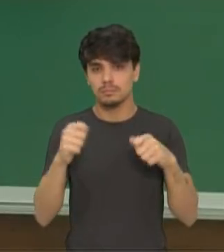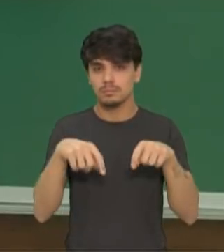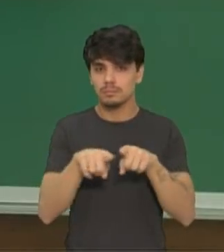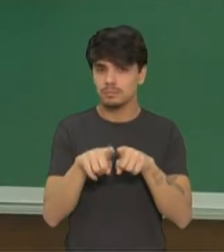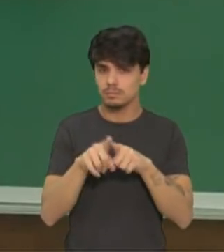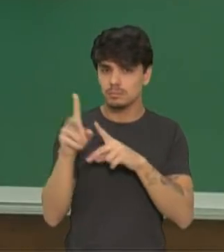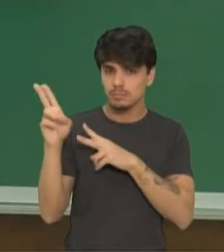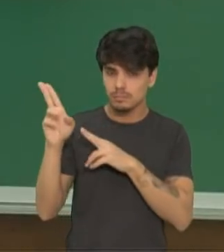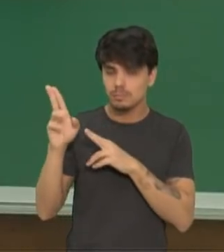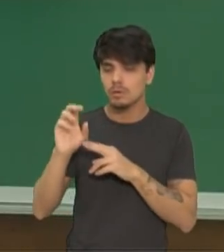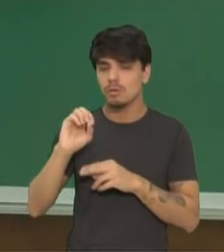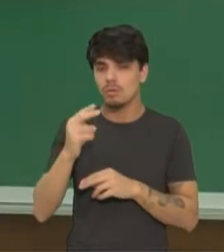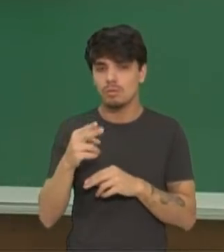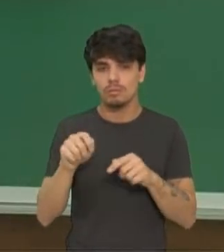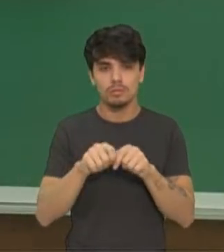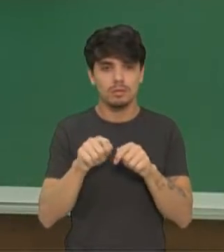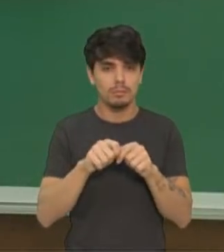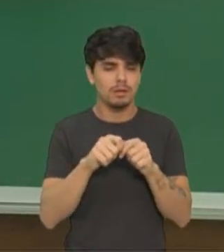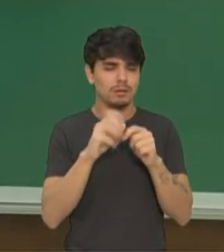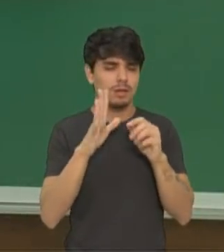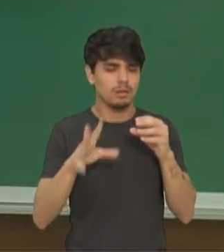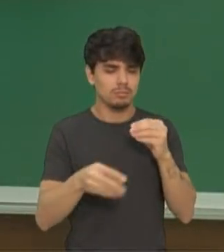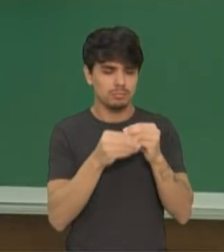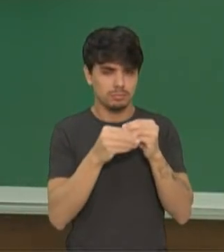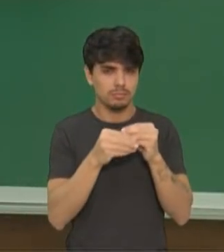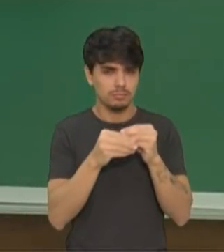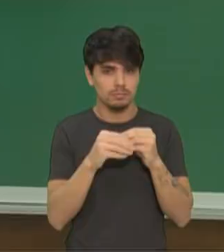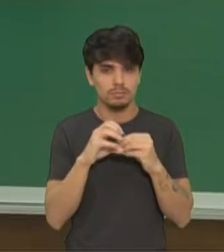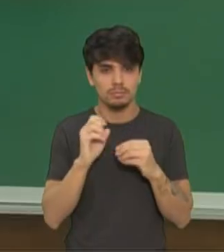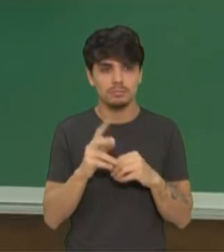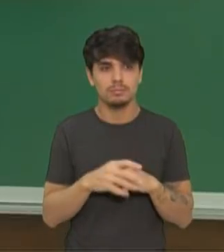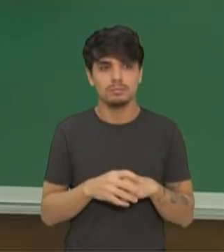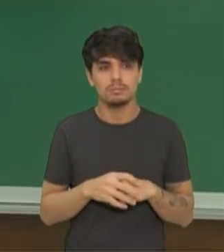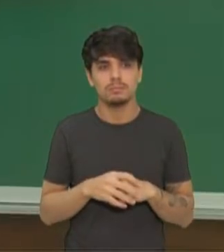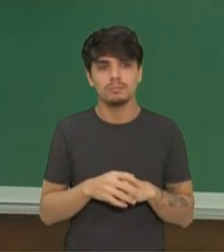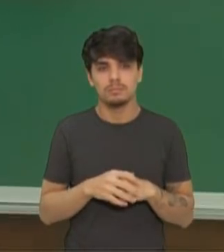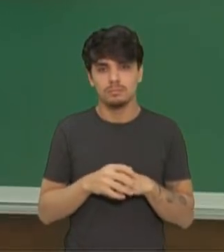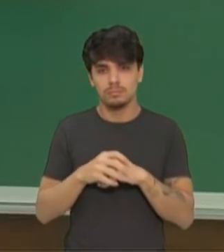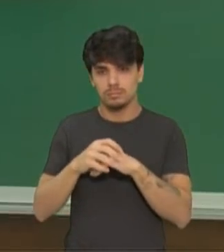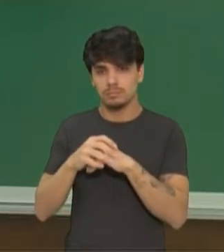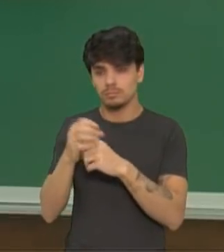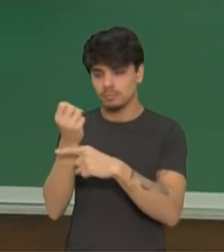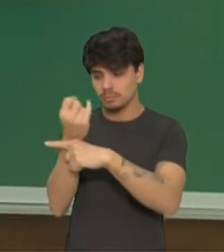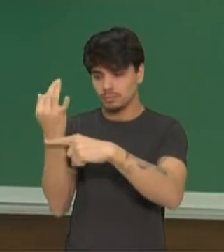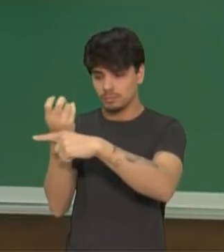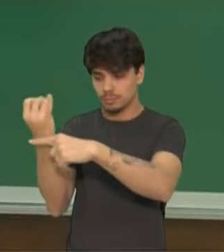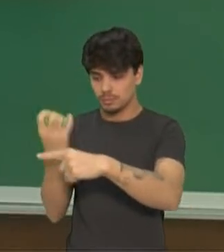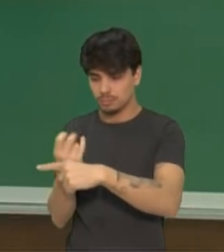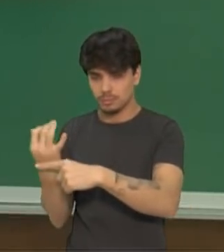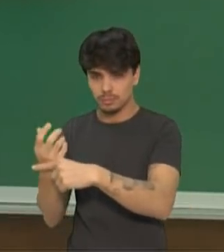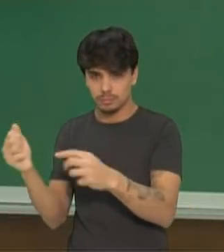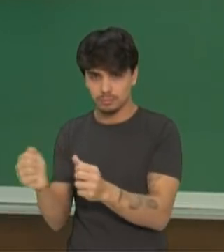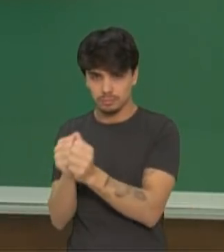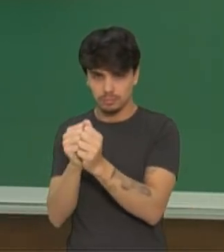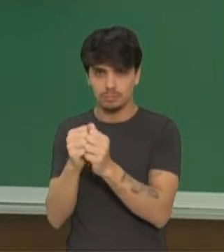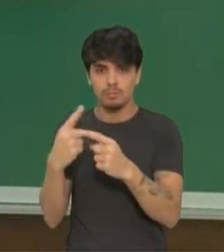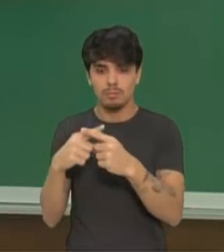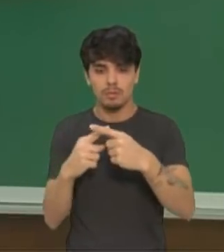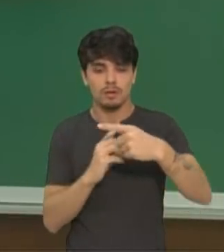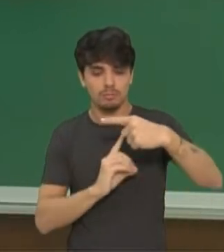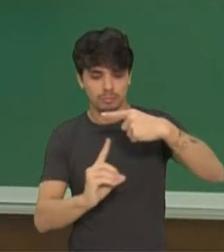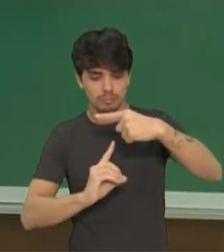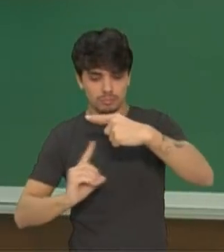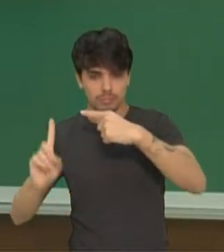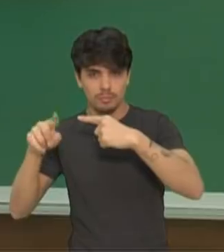deixar assim ou como nós fizemos que é mais completo, né? Unimos as duas frações também, né? Porque os denominadores são iguais.